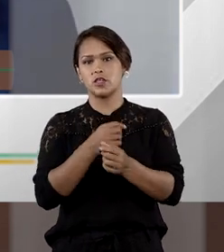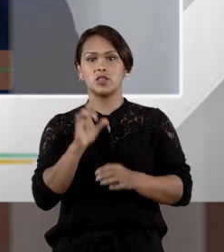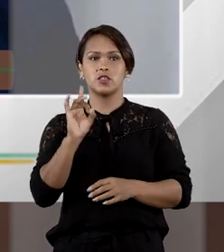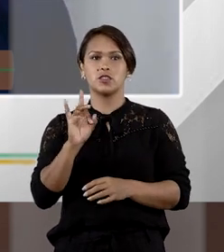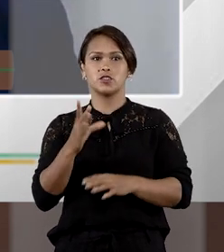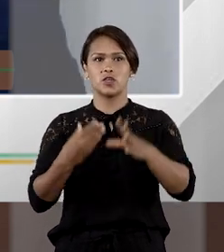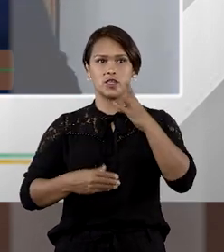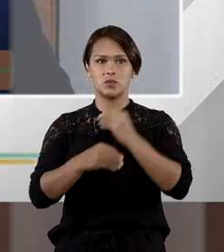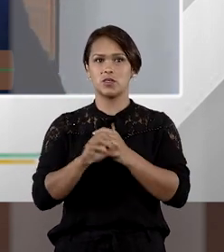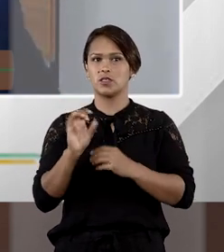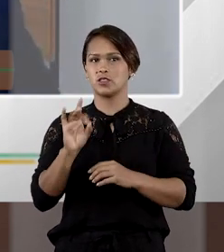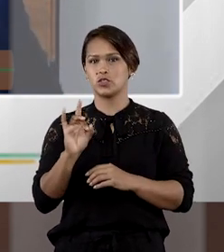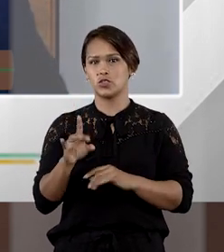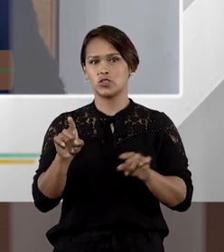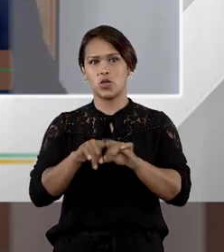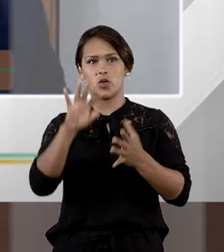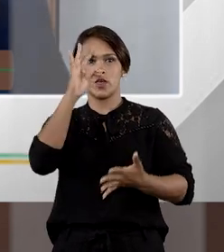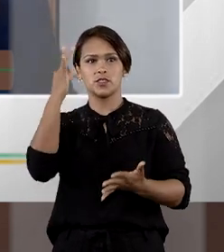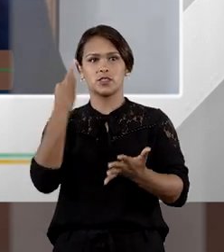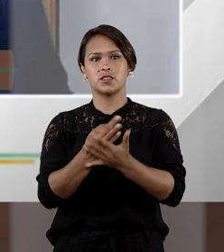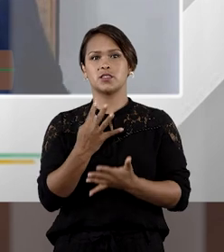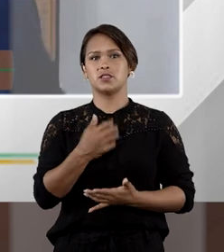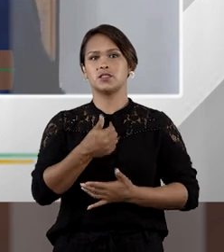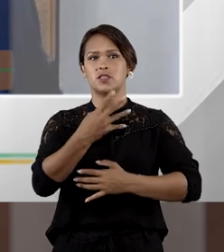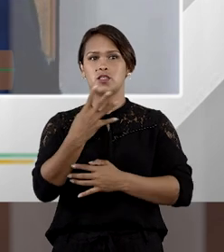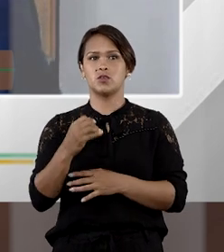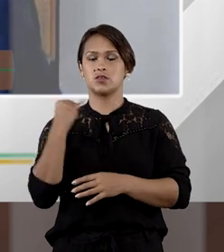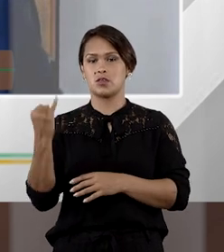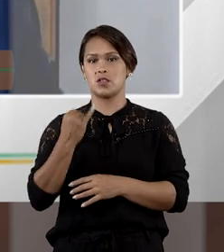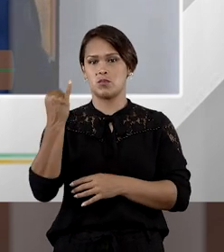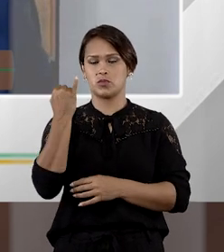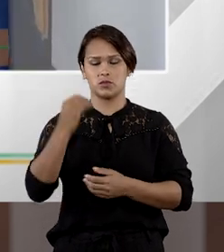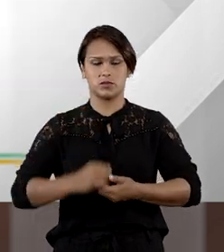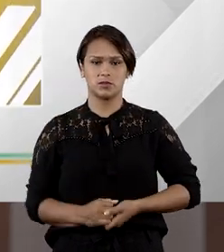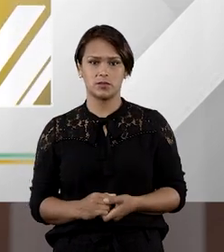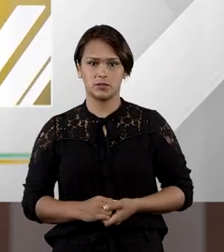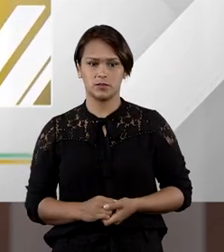isso, Thiago. Eu queria só acrescentar com essa tese 14, que ela é muito importante.